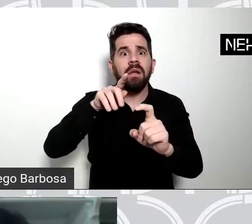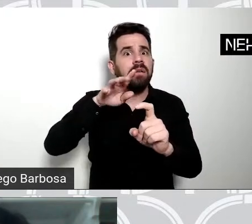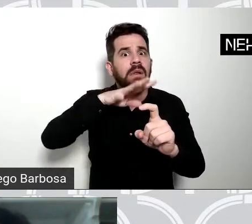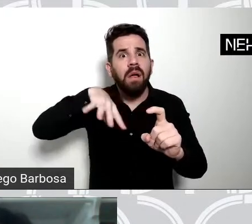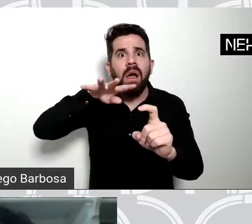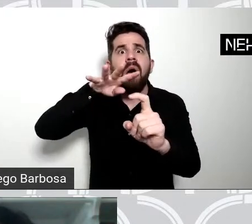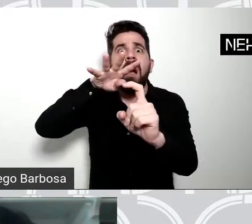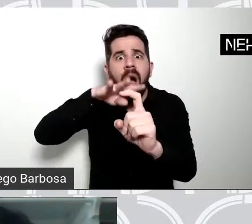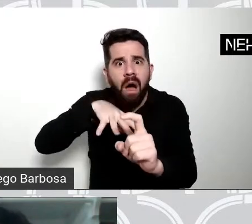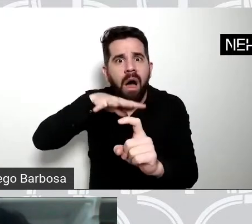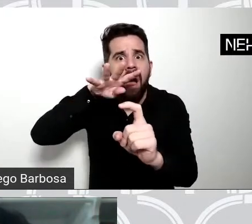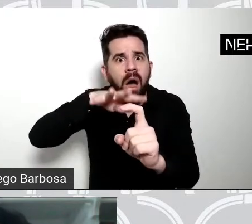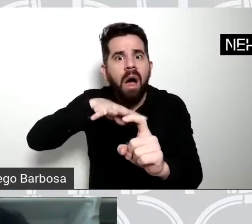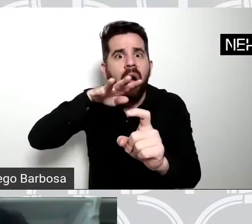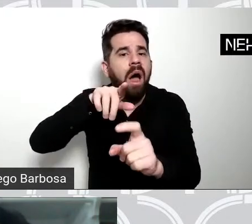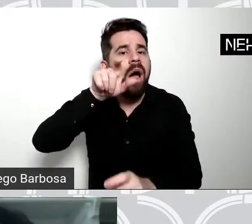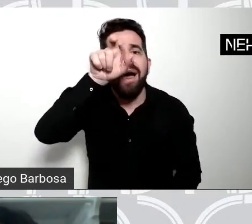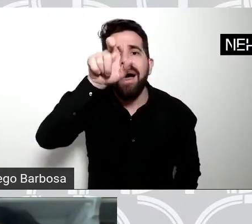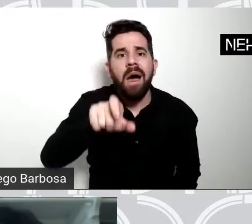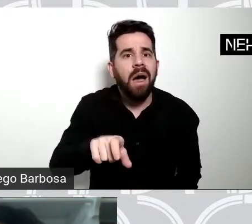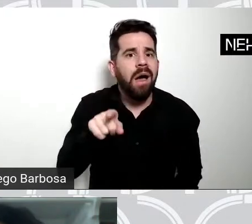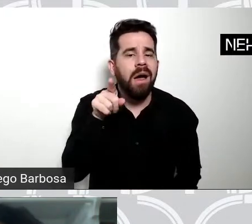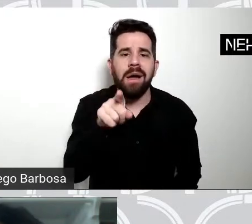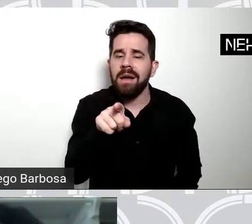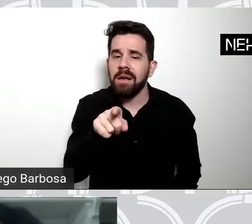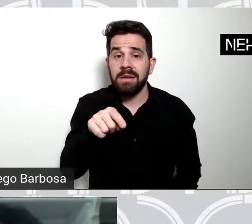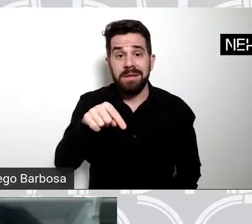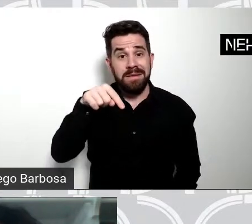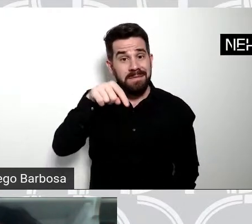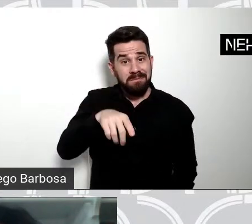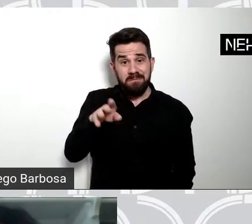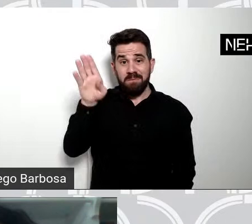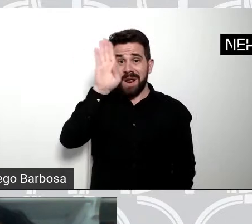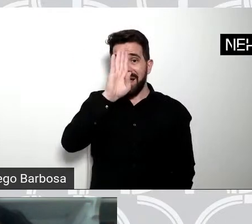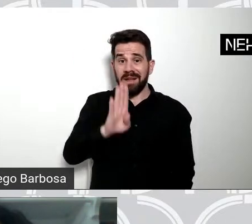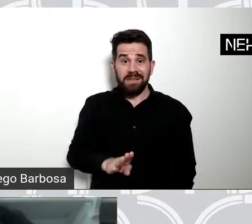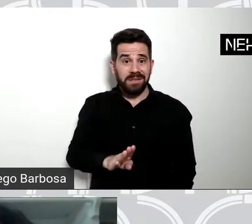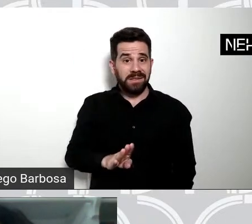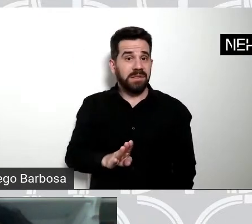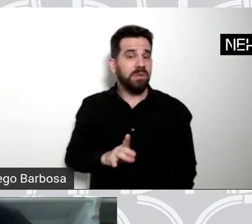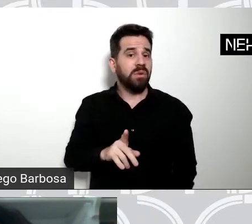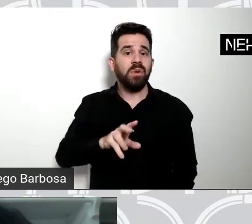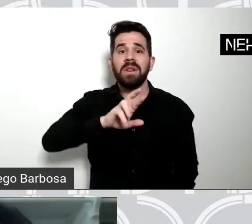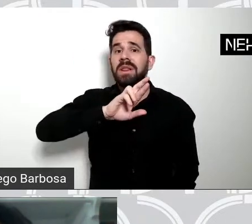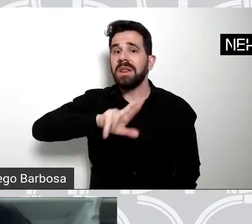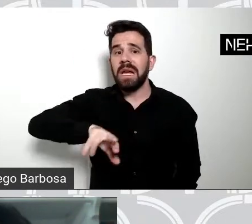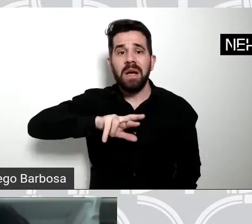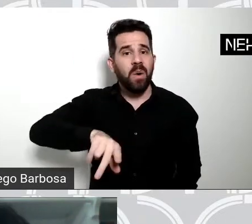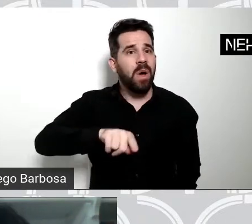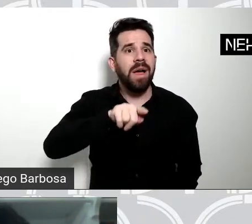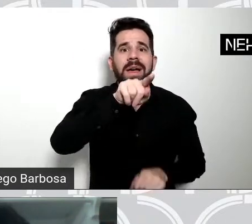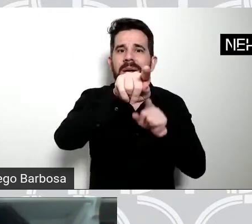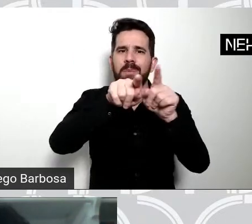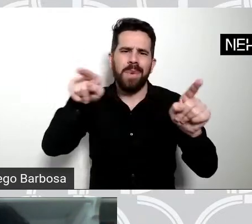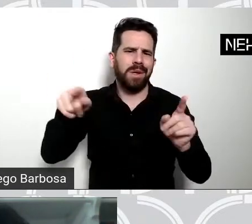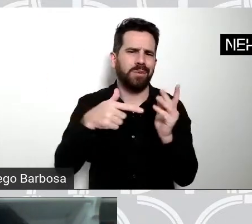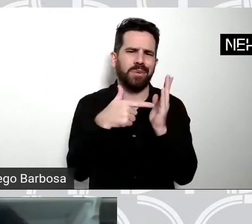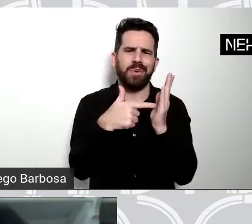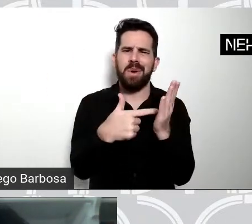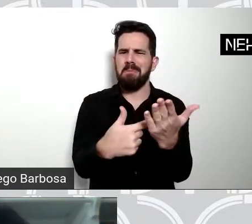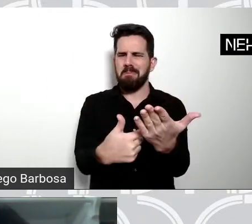brasilidade, que essa a brasilidade não é essa que eles pregam, mas a brasilidade que nós